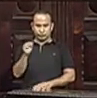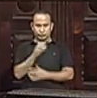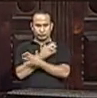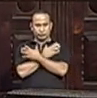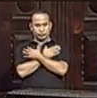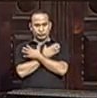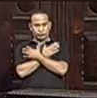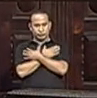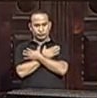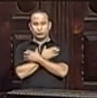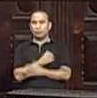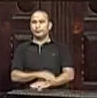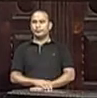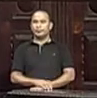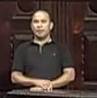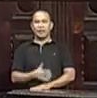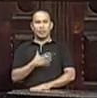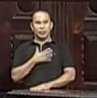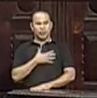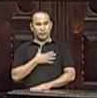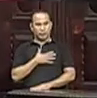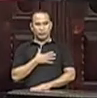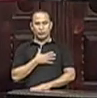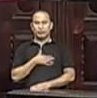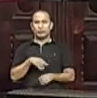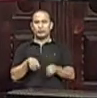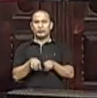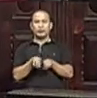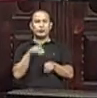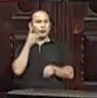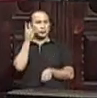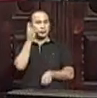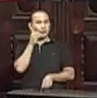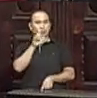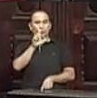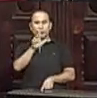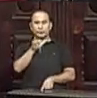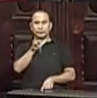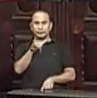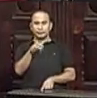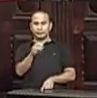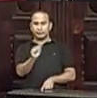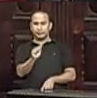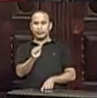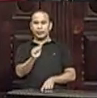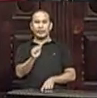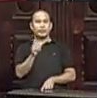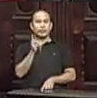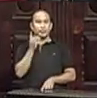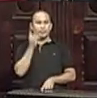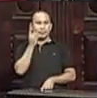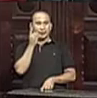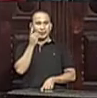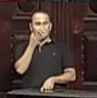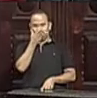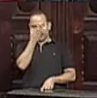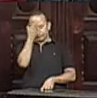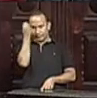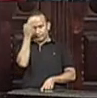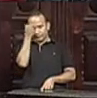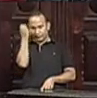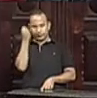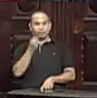eu e a deputada Lucinha e também o deputado Bolsonaro